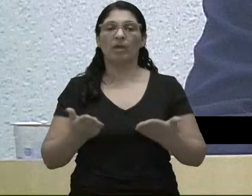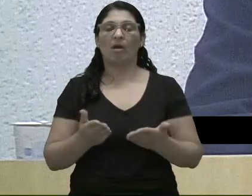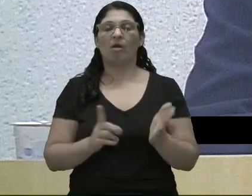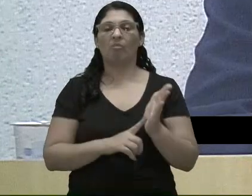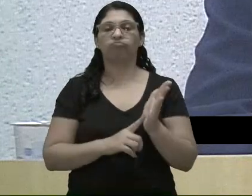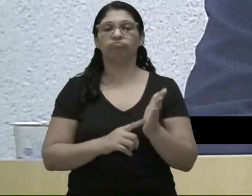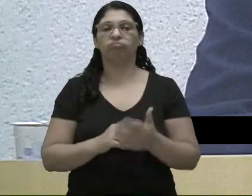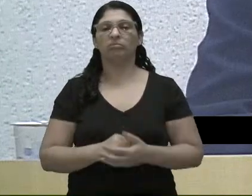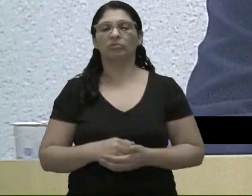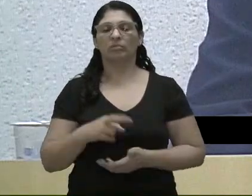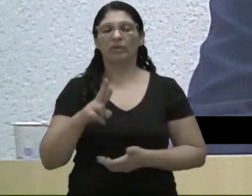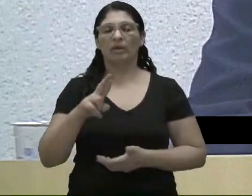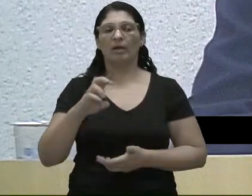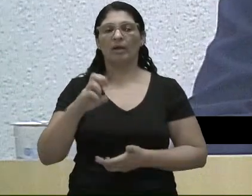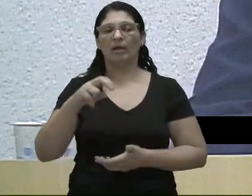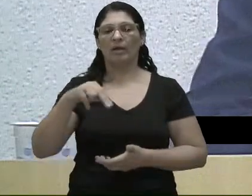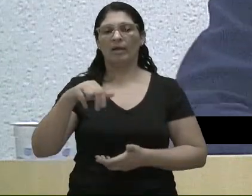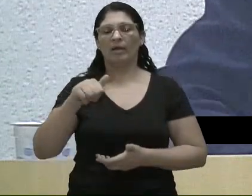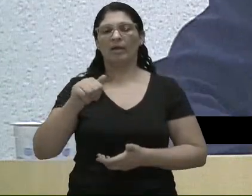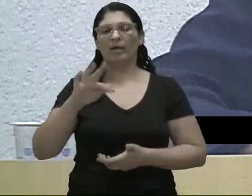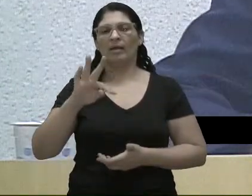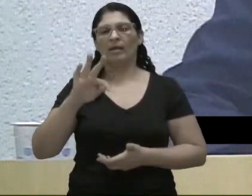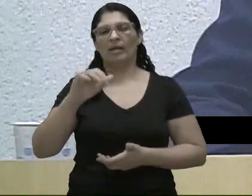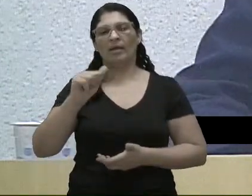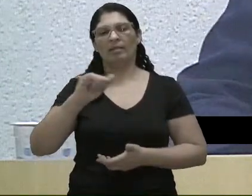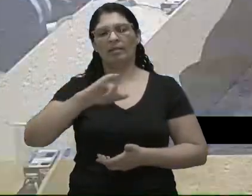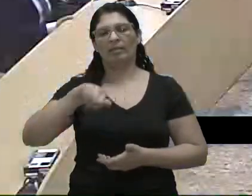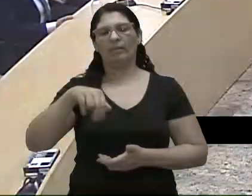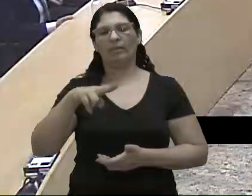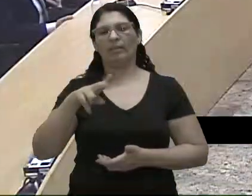a senhora Renata Juliane de Souza. Obrigado, Tânia.